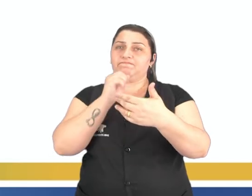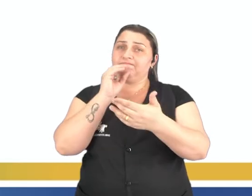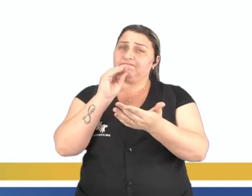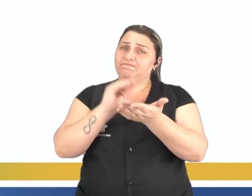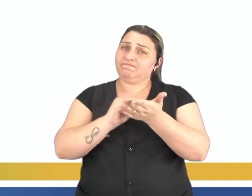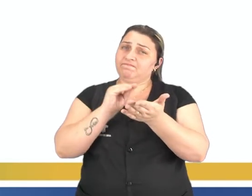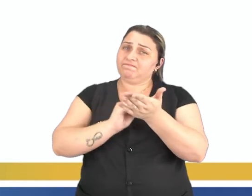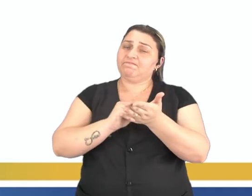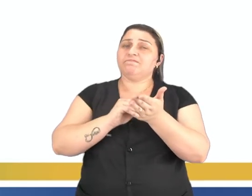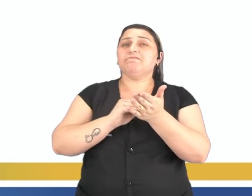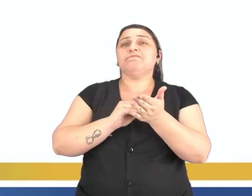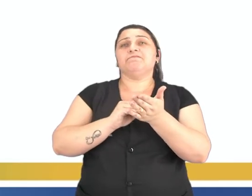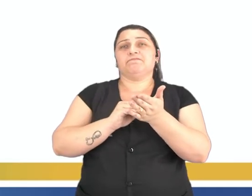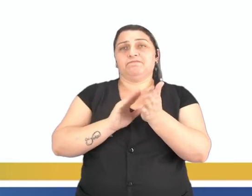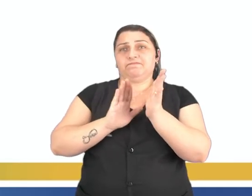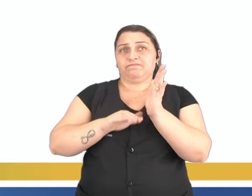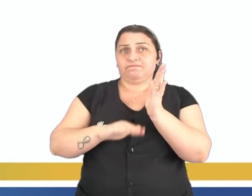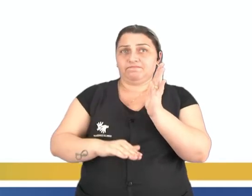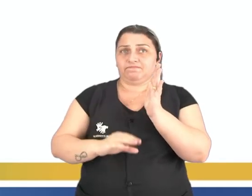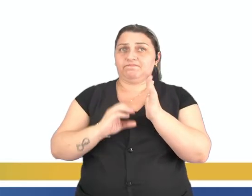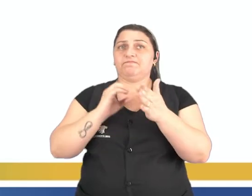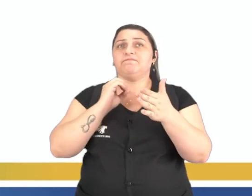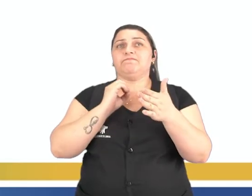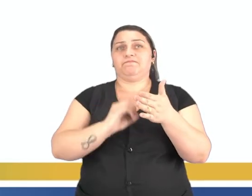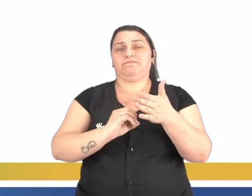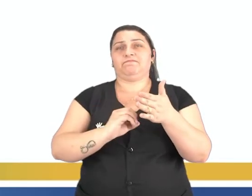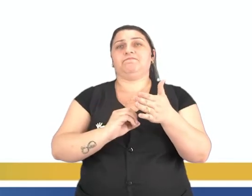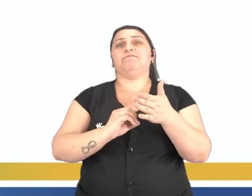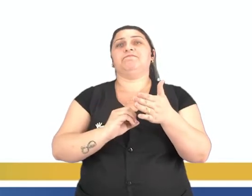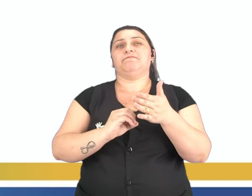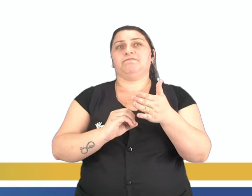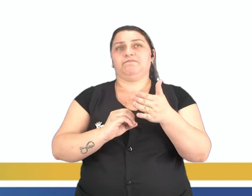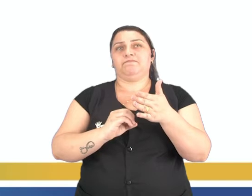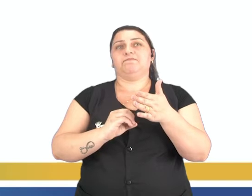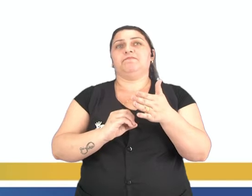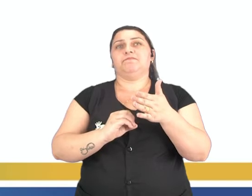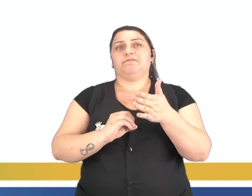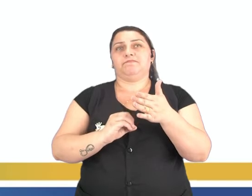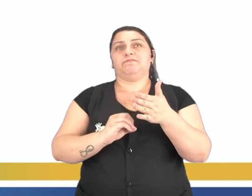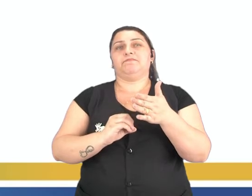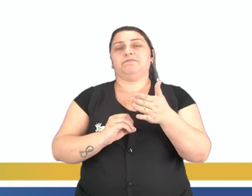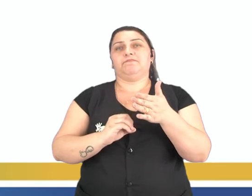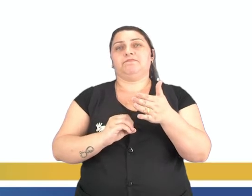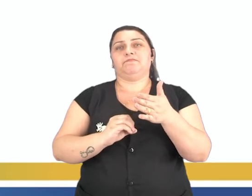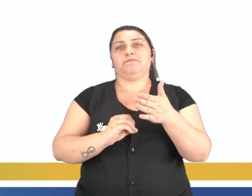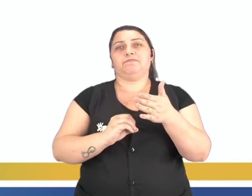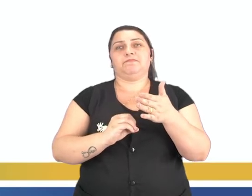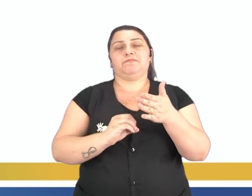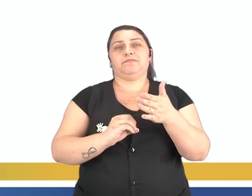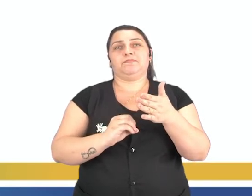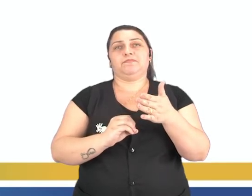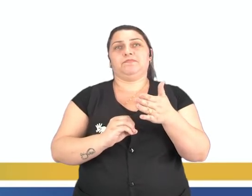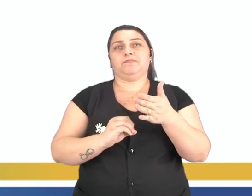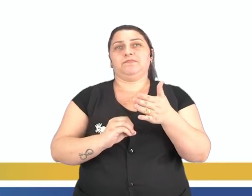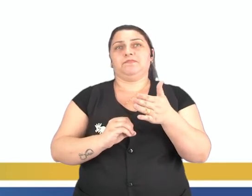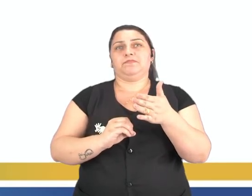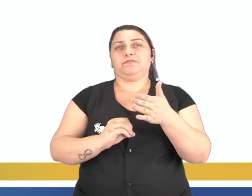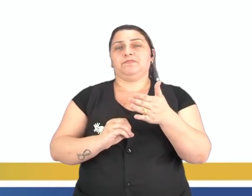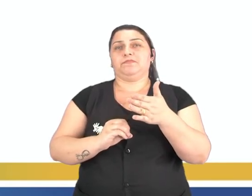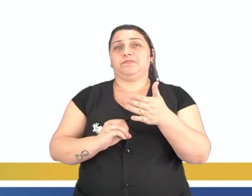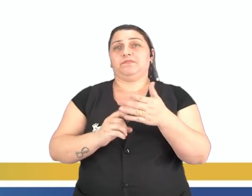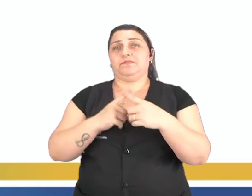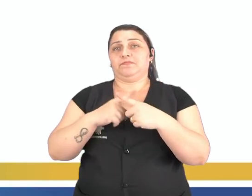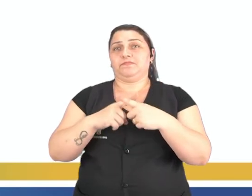continua menor. Nós vamos colocar um zero. E agora 1.600 dividido para 400, esse número, um número